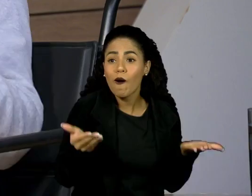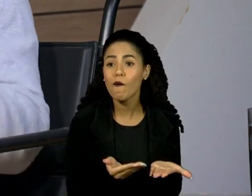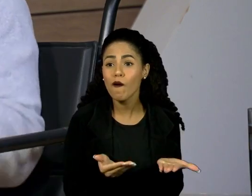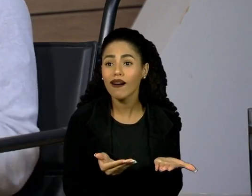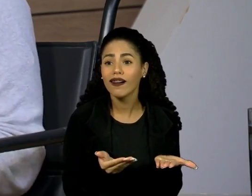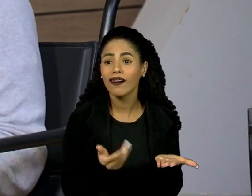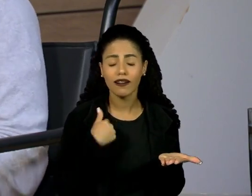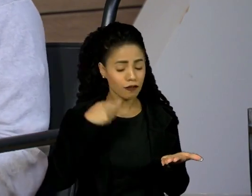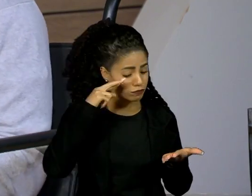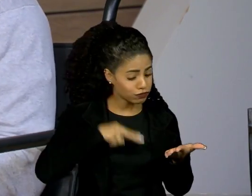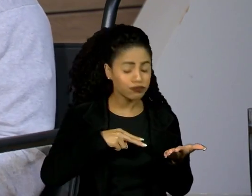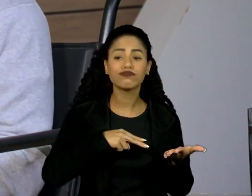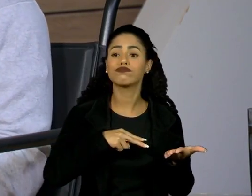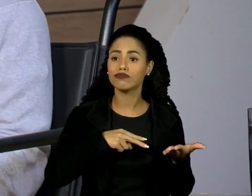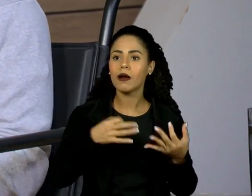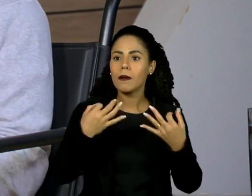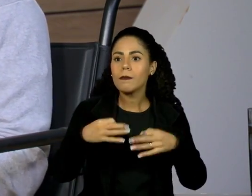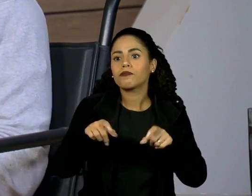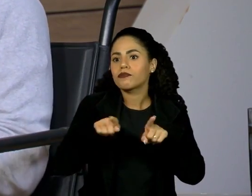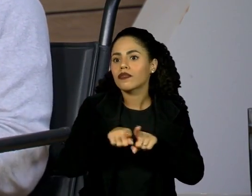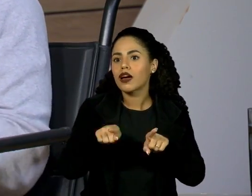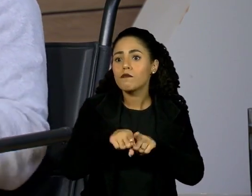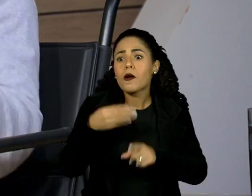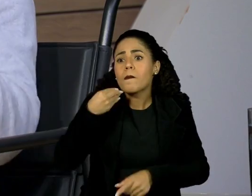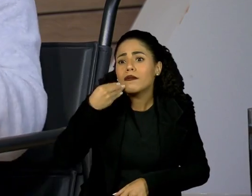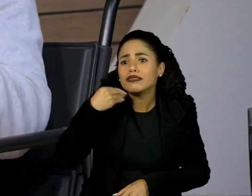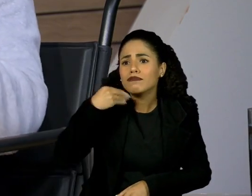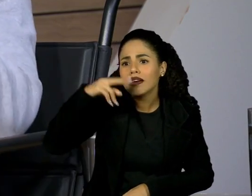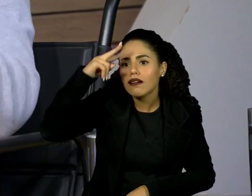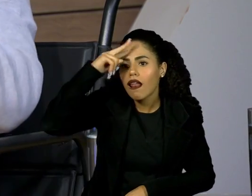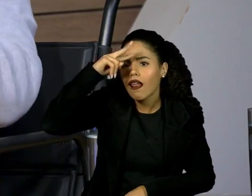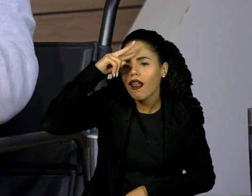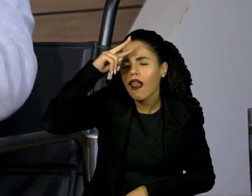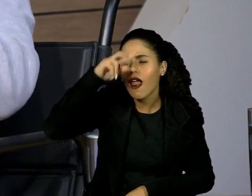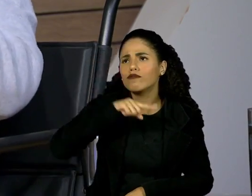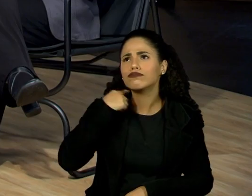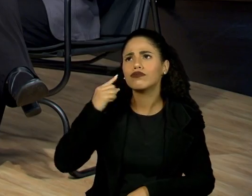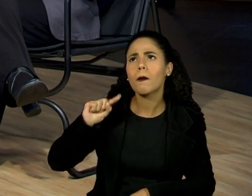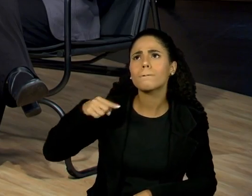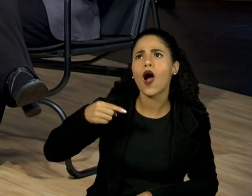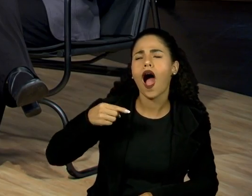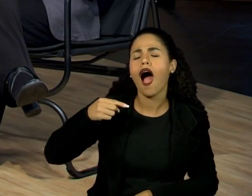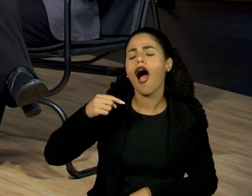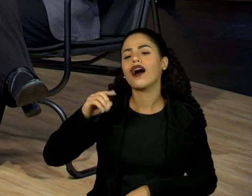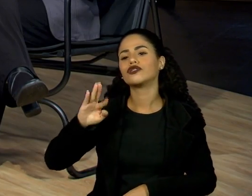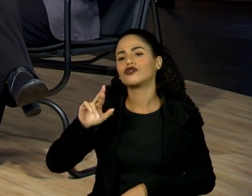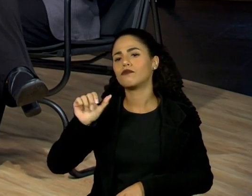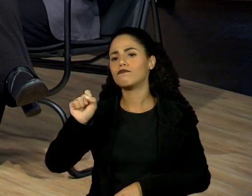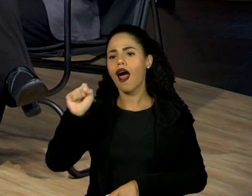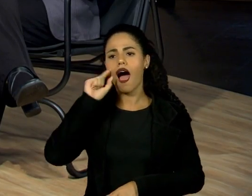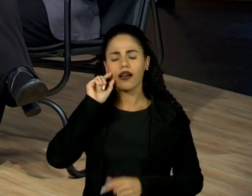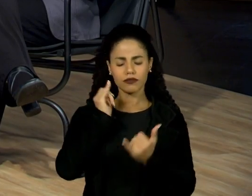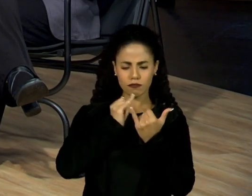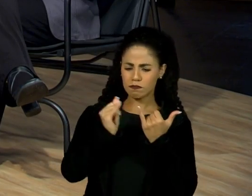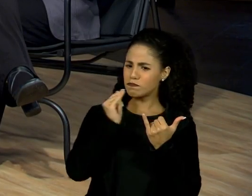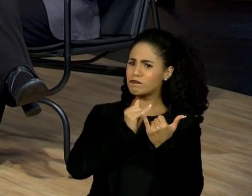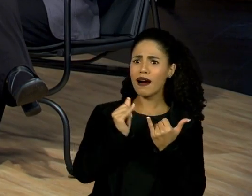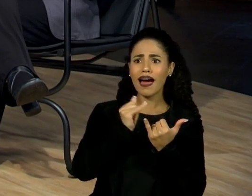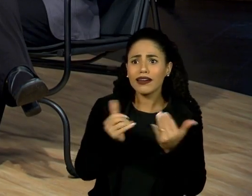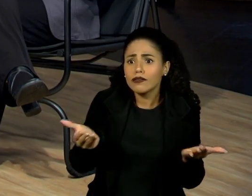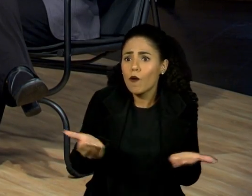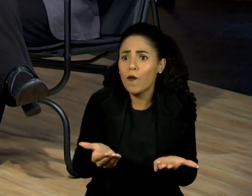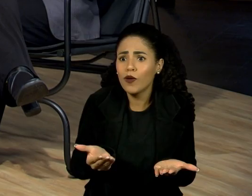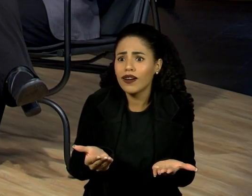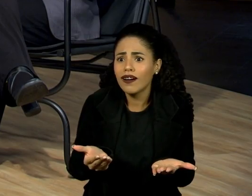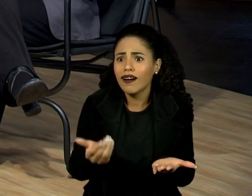O próprio Brás Cubas é uma experiência. Dificilmente você consegue... que livro que se parece com Memórias Póstumas de Brás